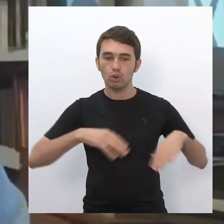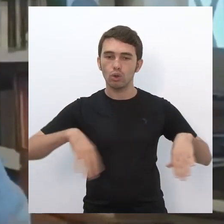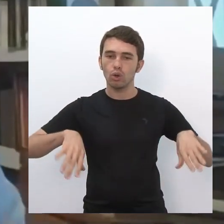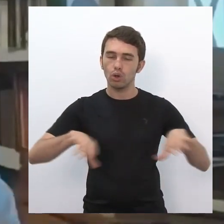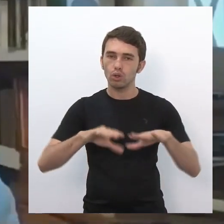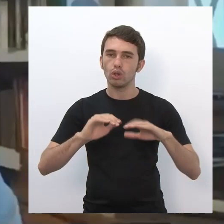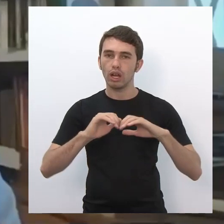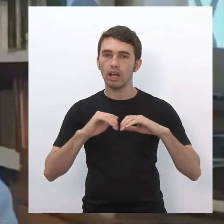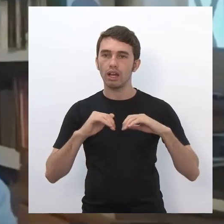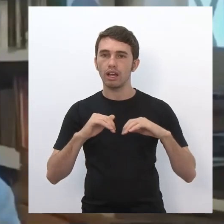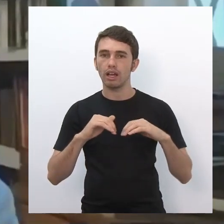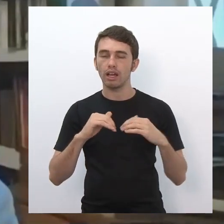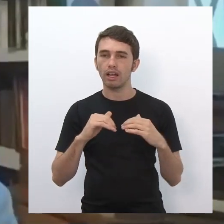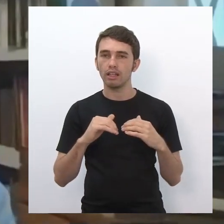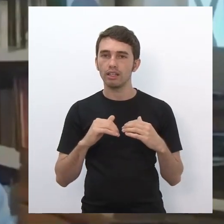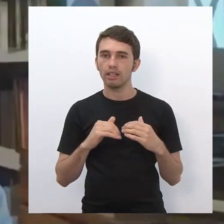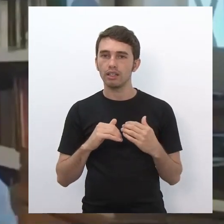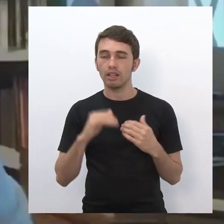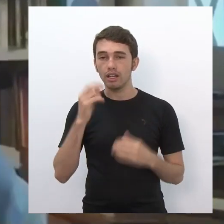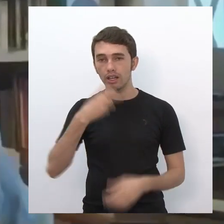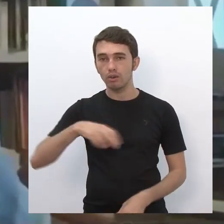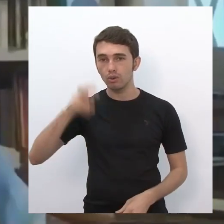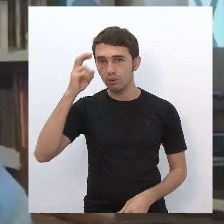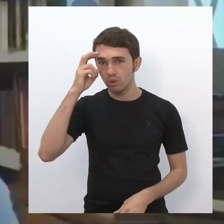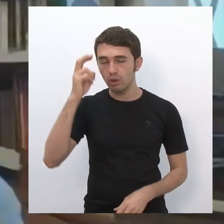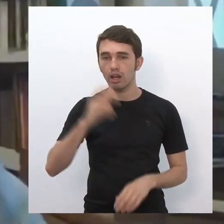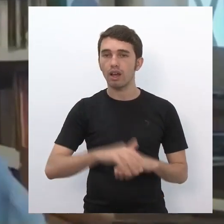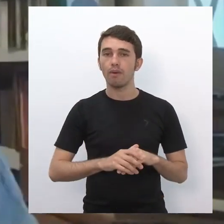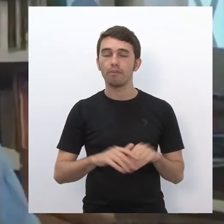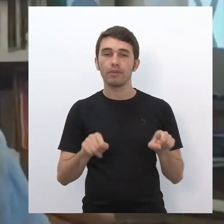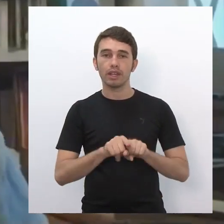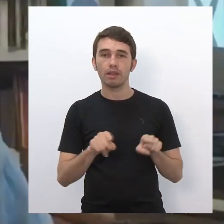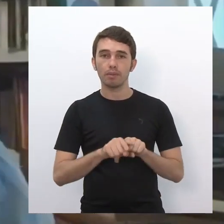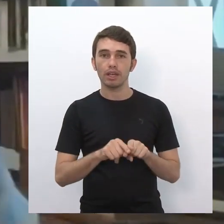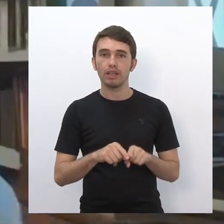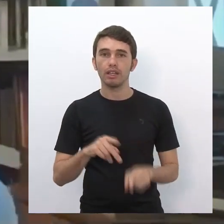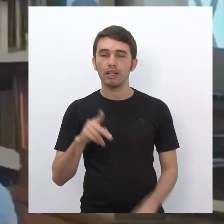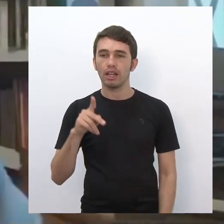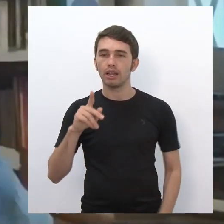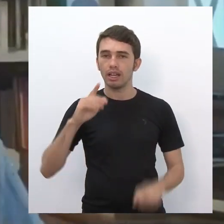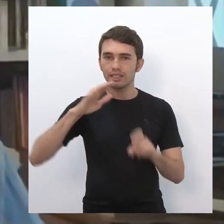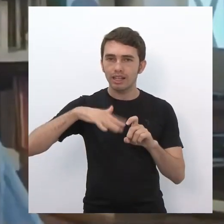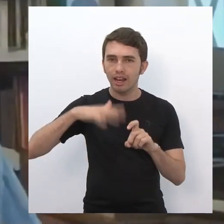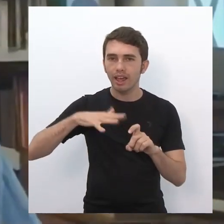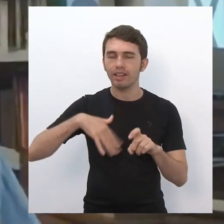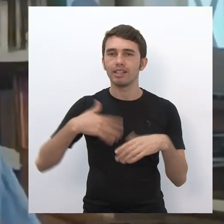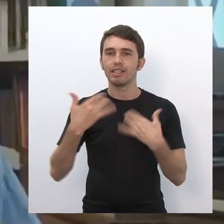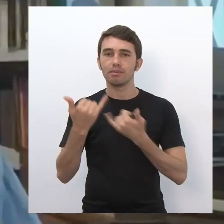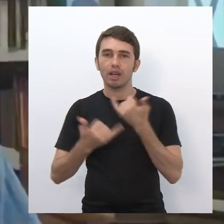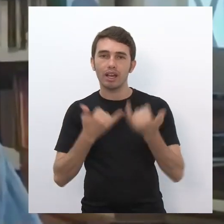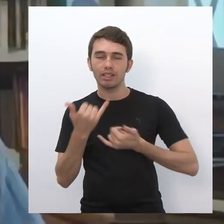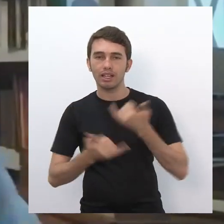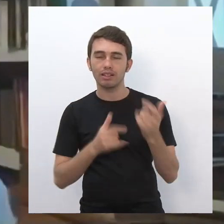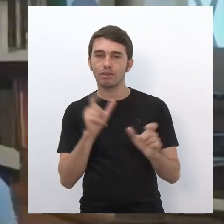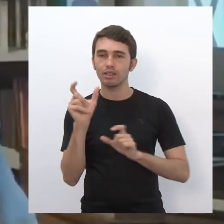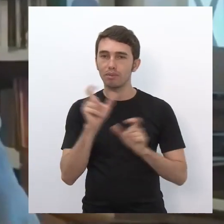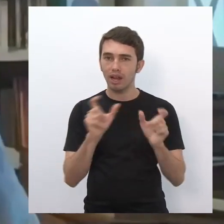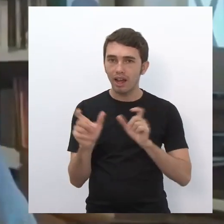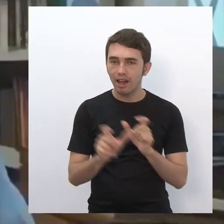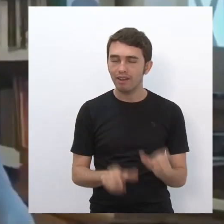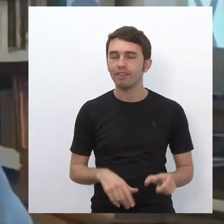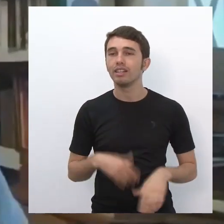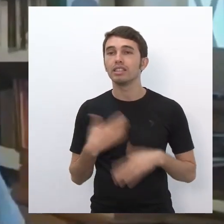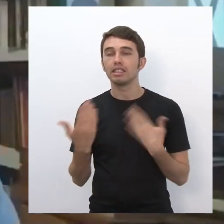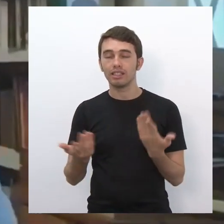do compartilhamento de histórias, das parlendas, das brincadeiras com palavras e tal, né? Então, a